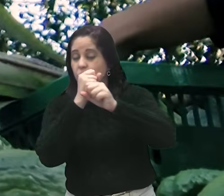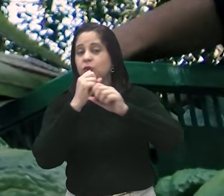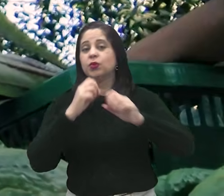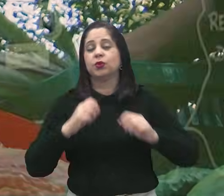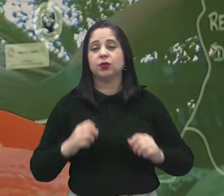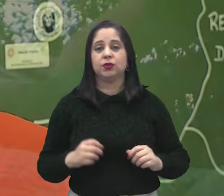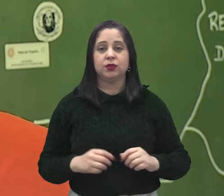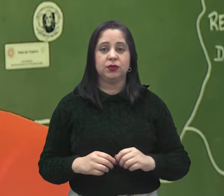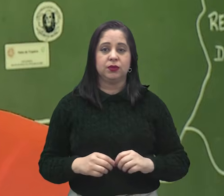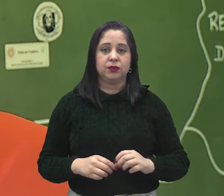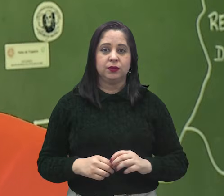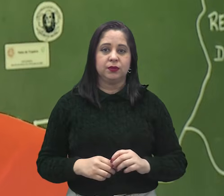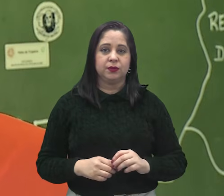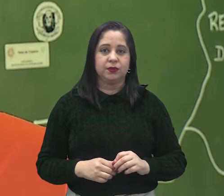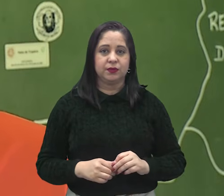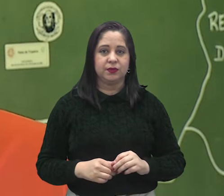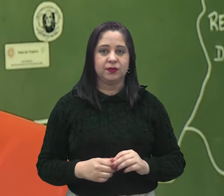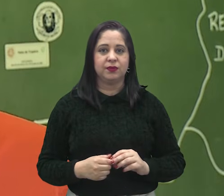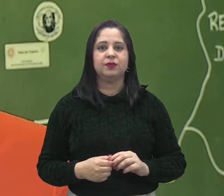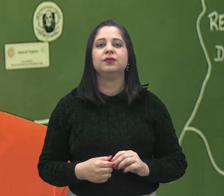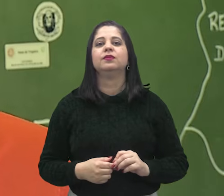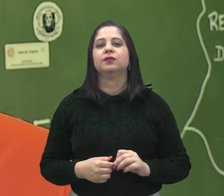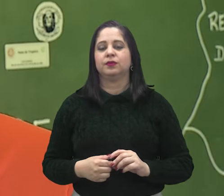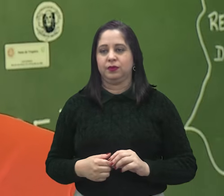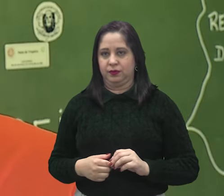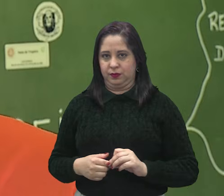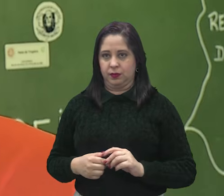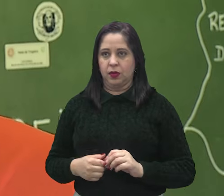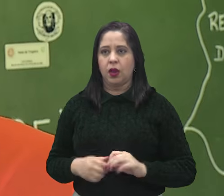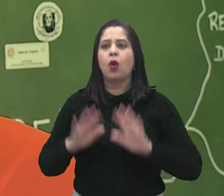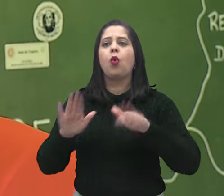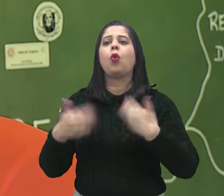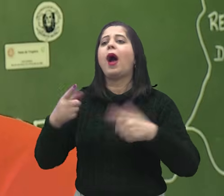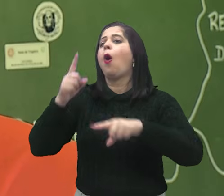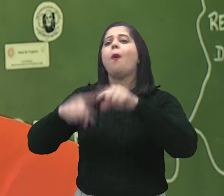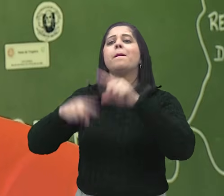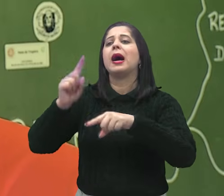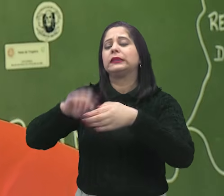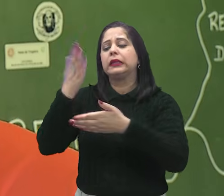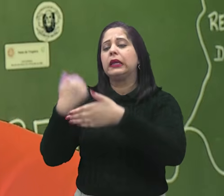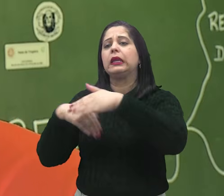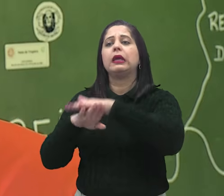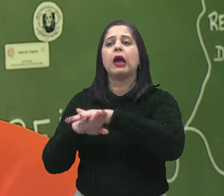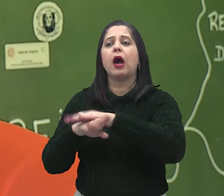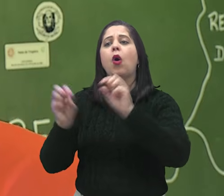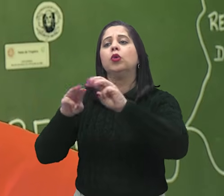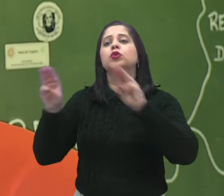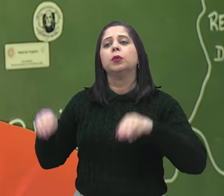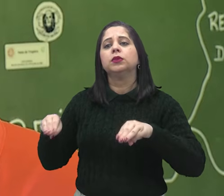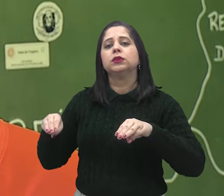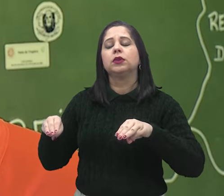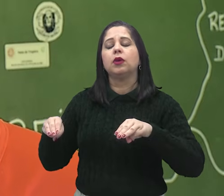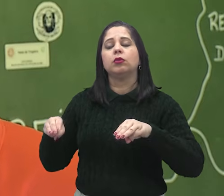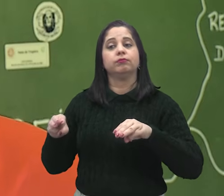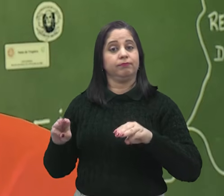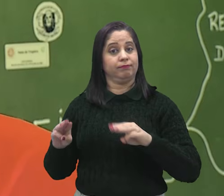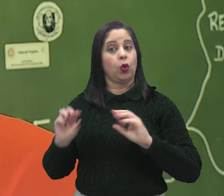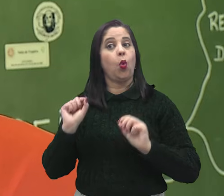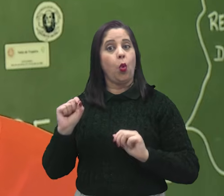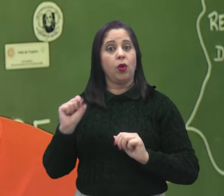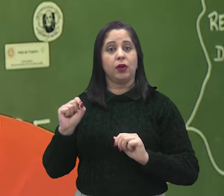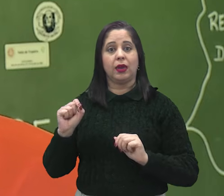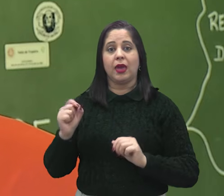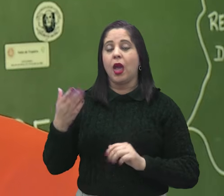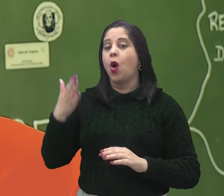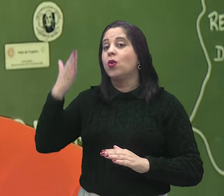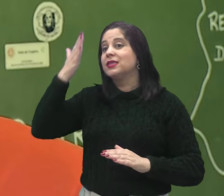Então tá. Qual é o acervo do Ecomuseu? O acervo do Ecomuseu são os saberes e fazeres, por exemplo. Então,